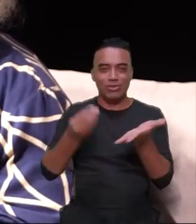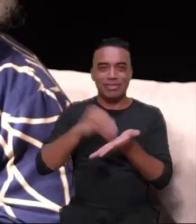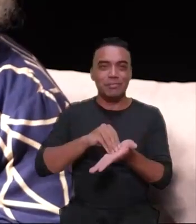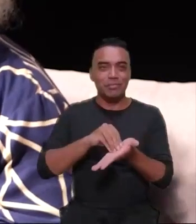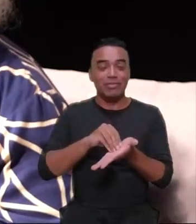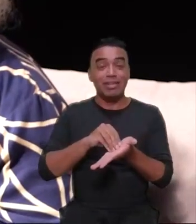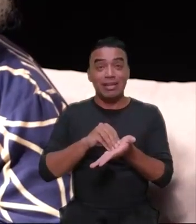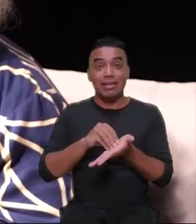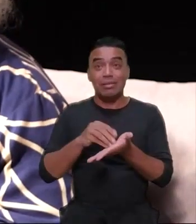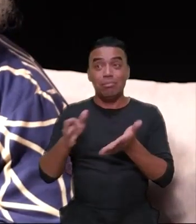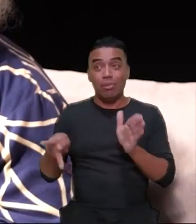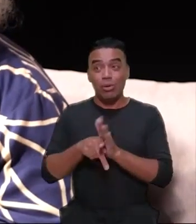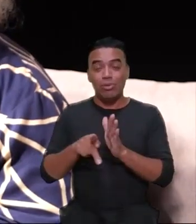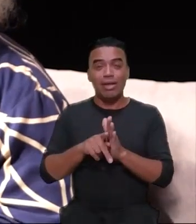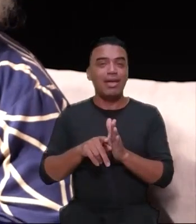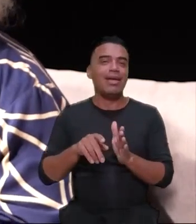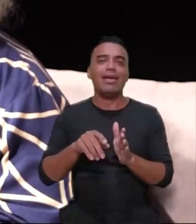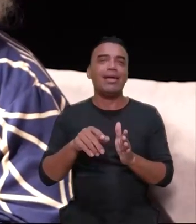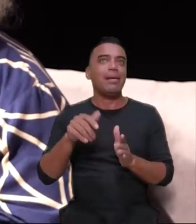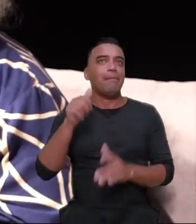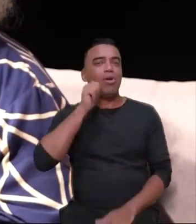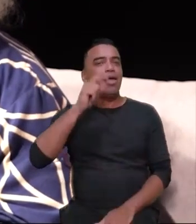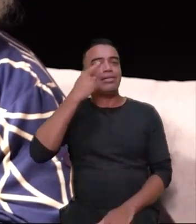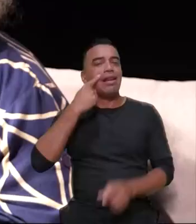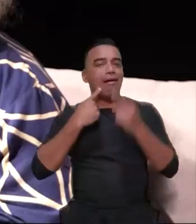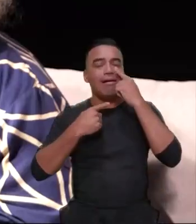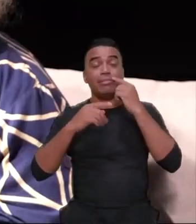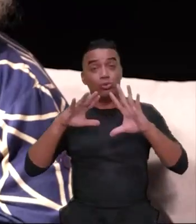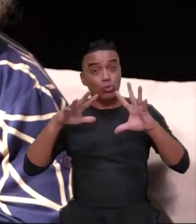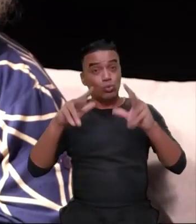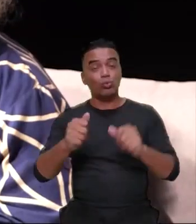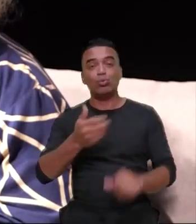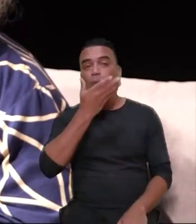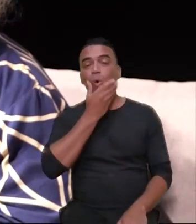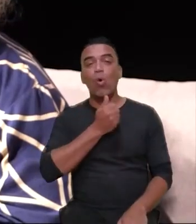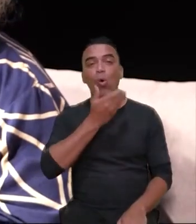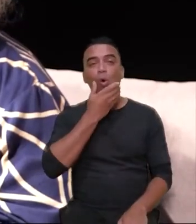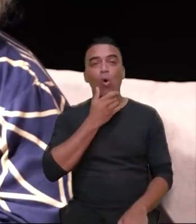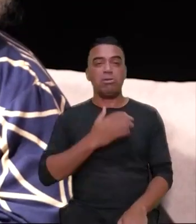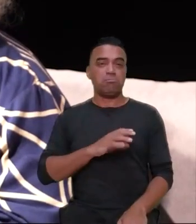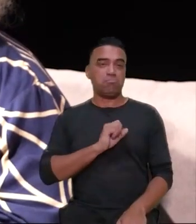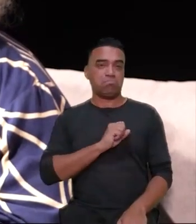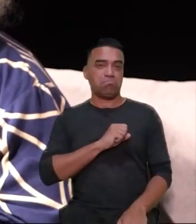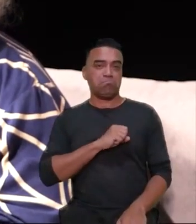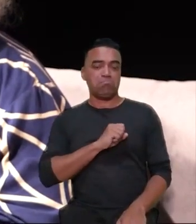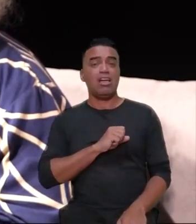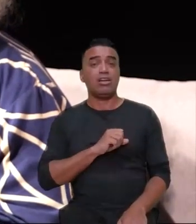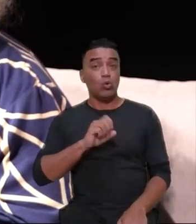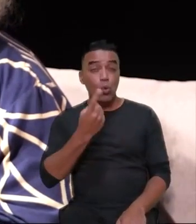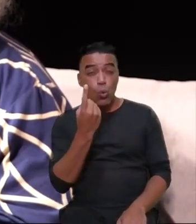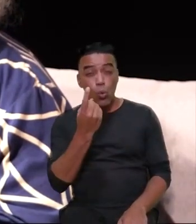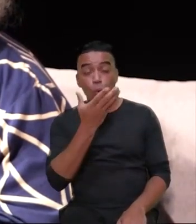inclusive em Submissas Lágrimas de Mulheres, todos os homens são algozes. O único homem